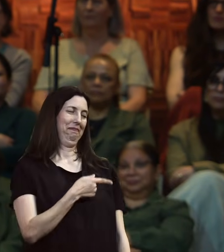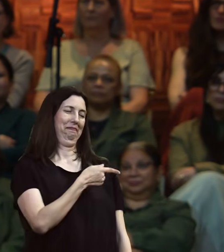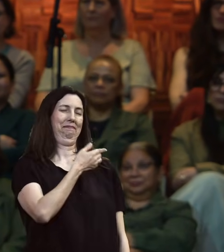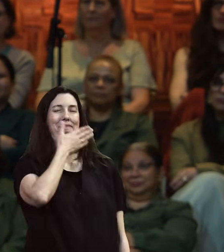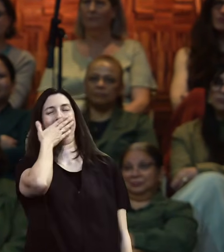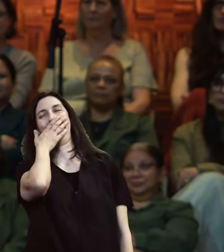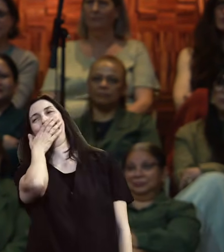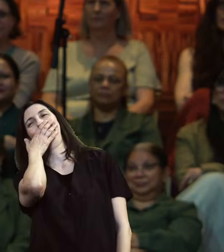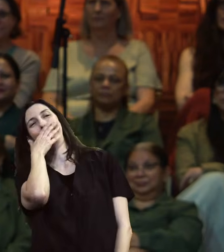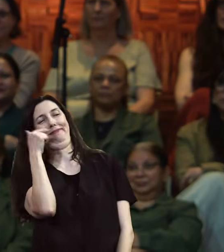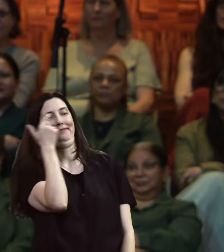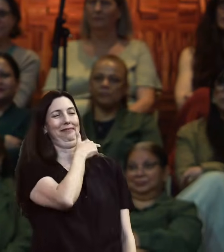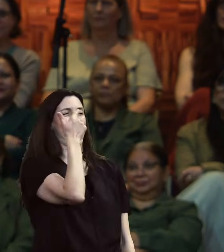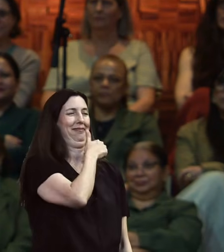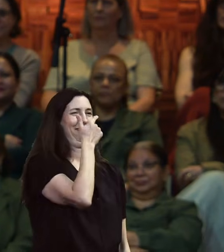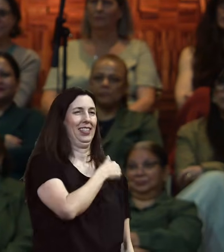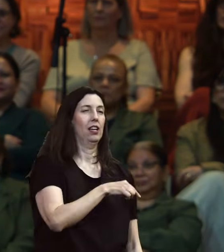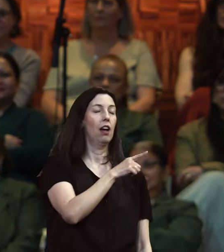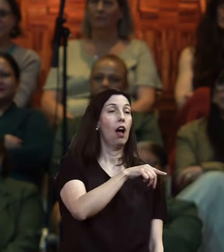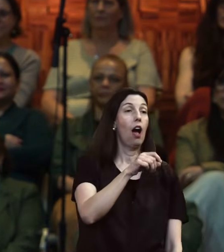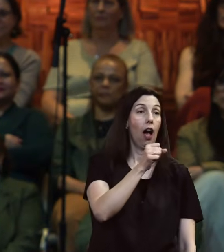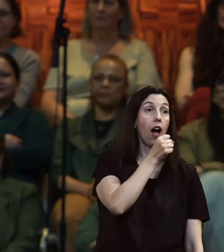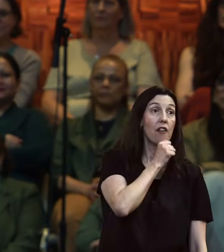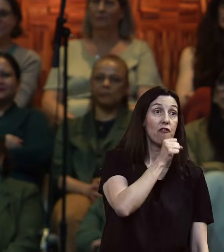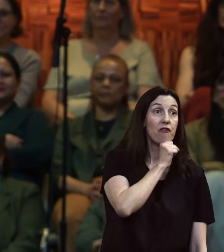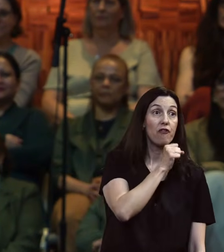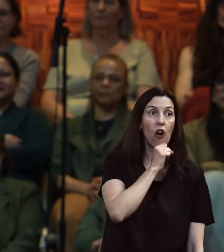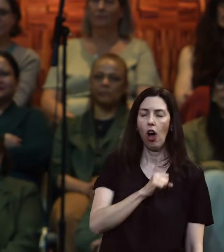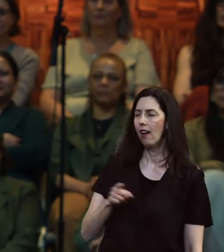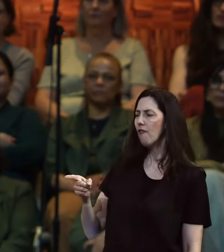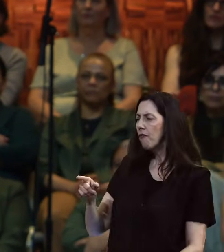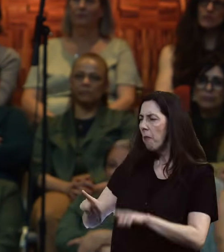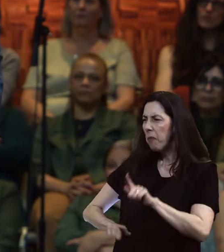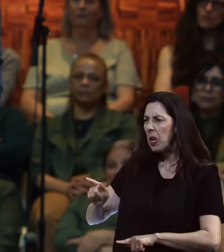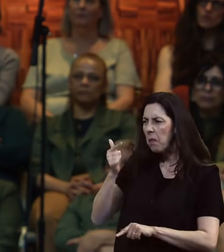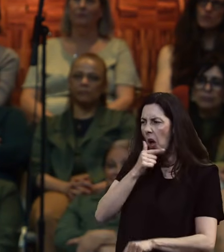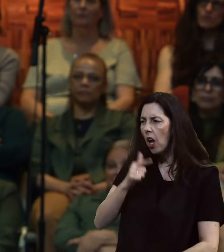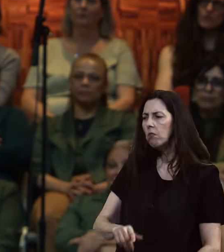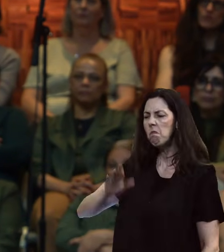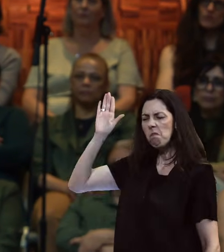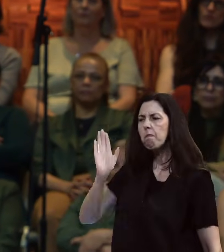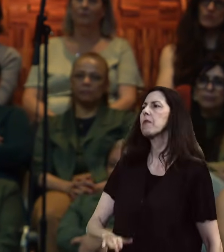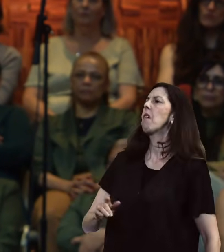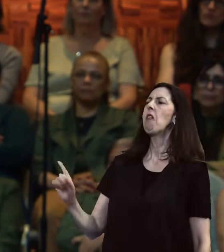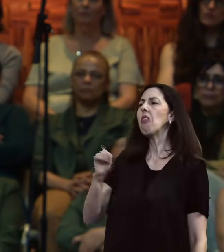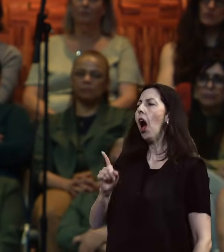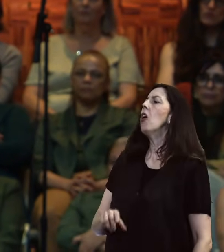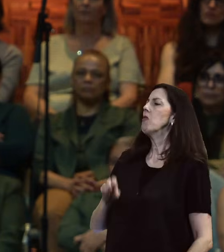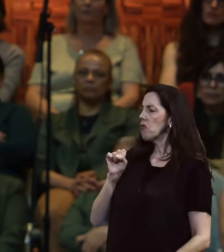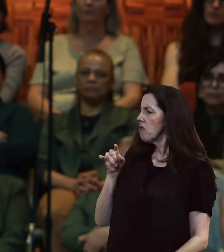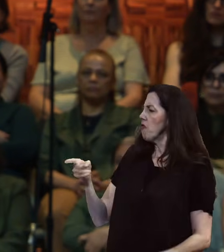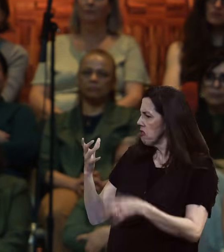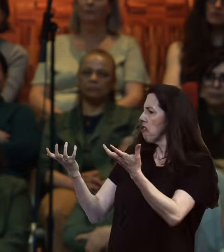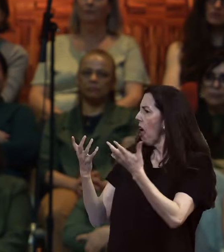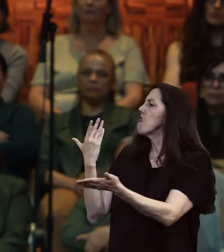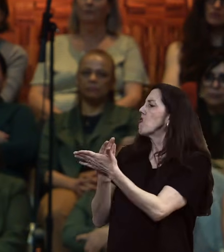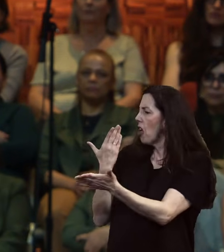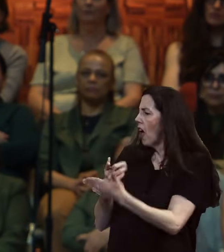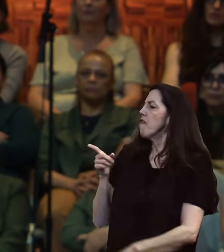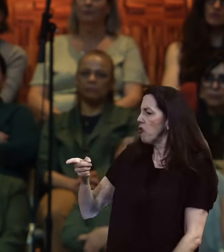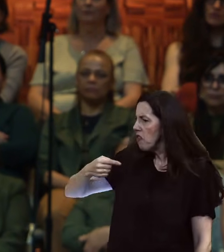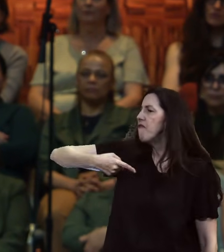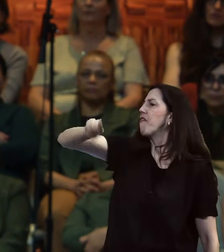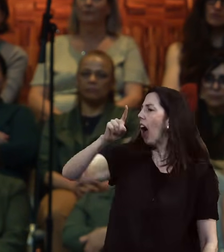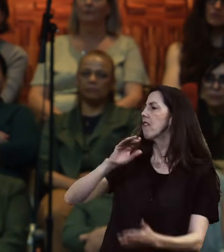minha avó bateu na mesa assim, eu lembro, braba, assim, falou assim: não, se ele quer estudar, ele vai